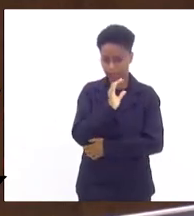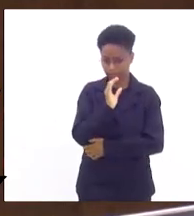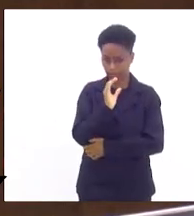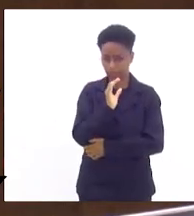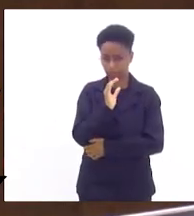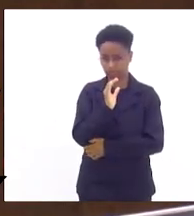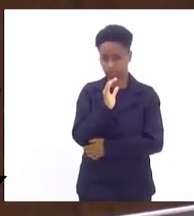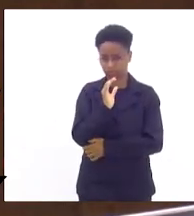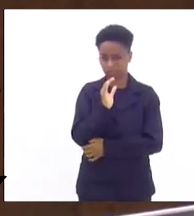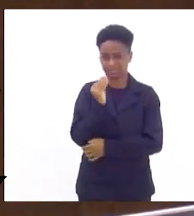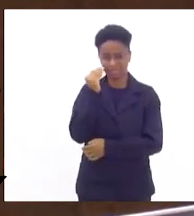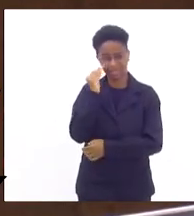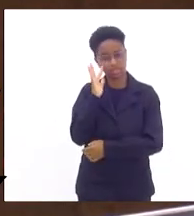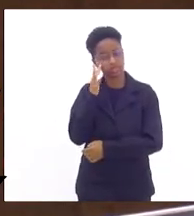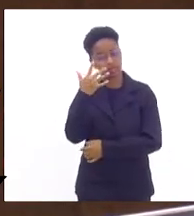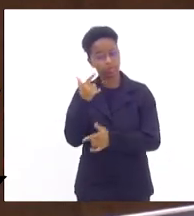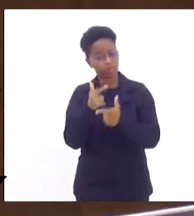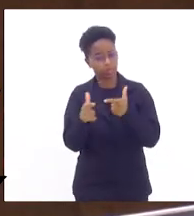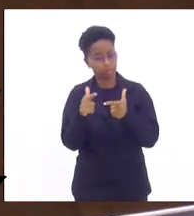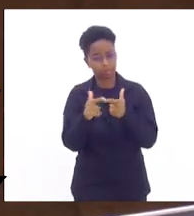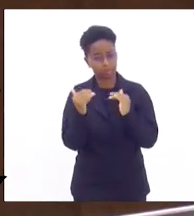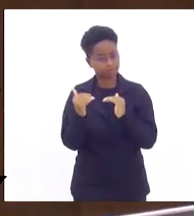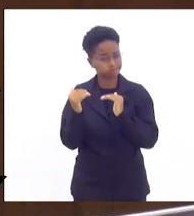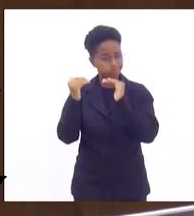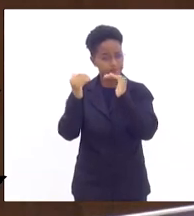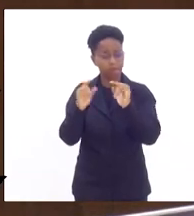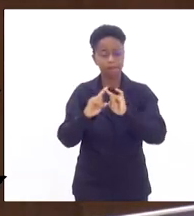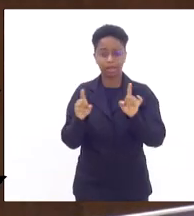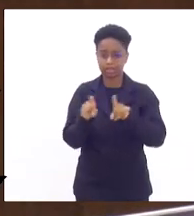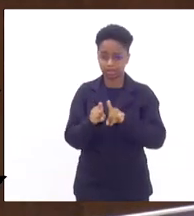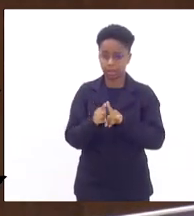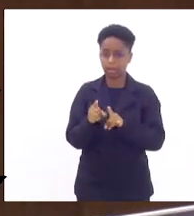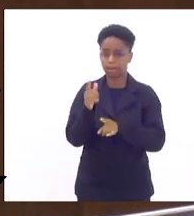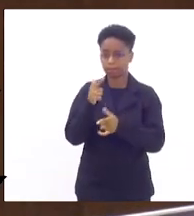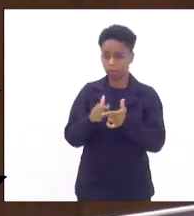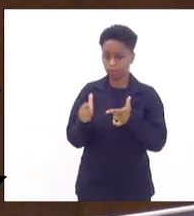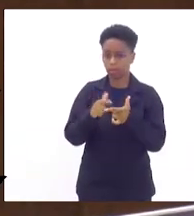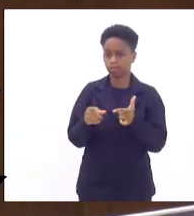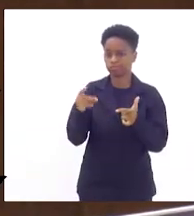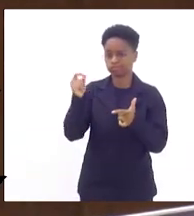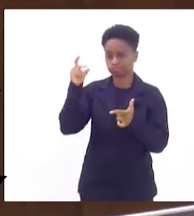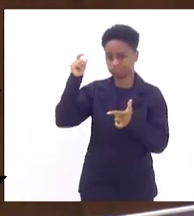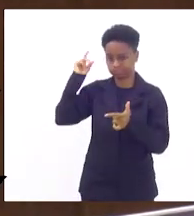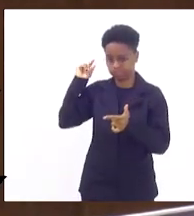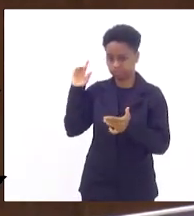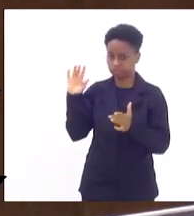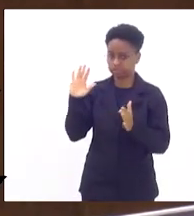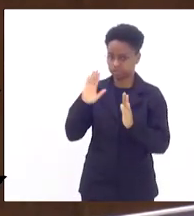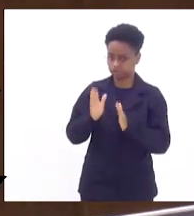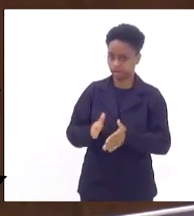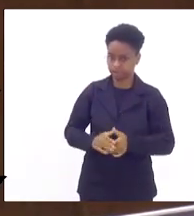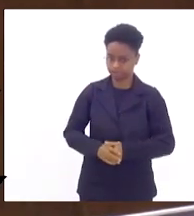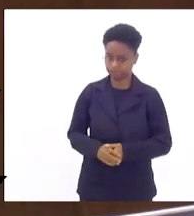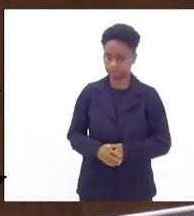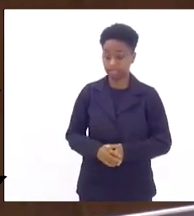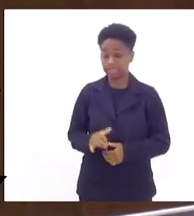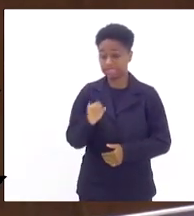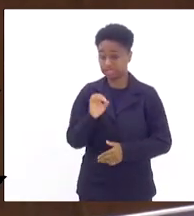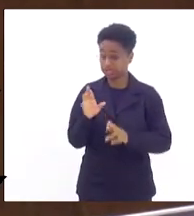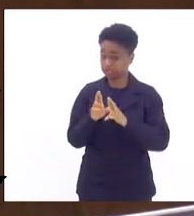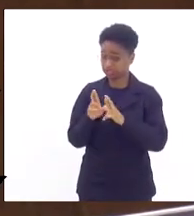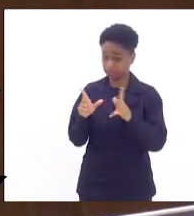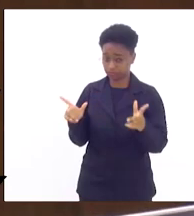para problemas tão grandes, mas também problemas muito antigos. Não fosse diferente, a gente não